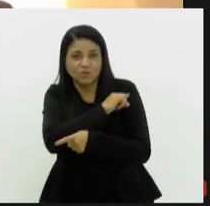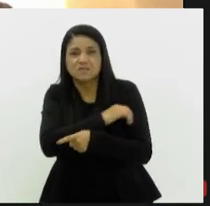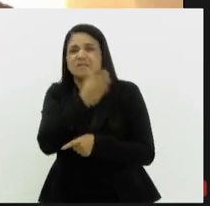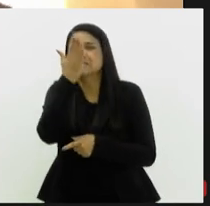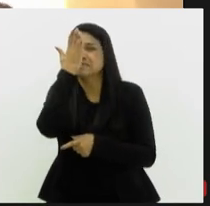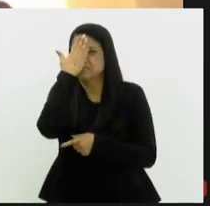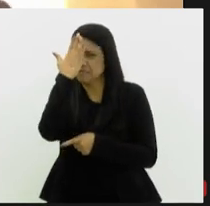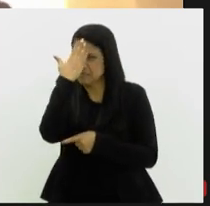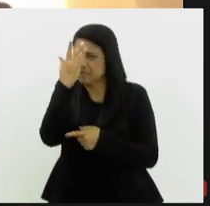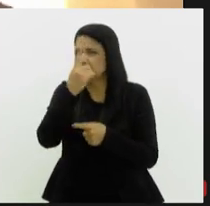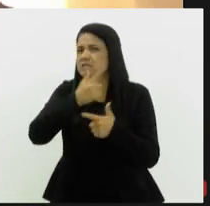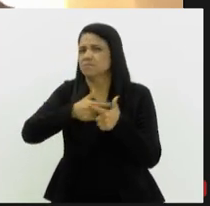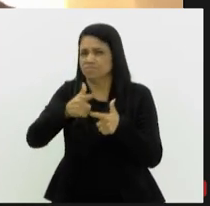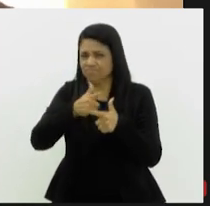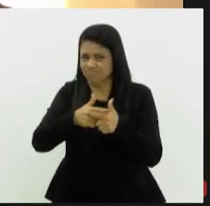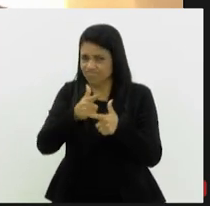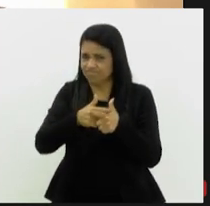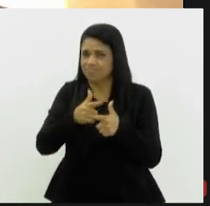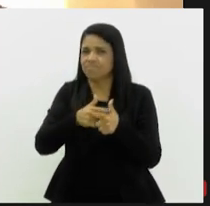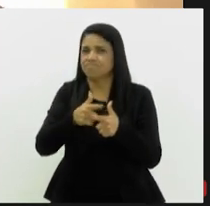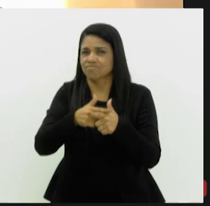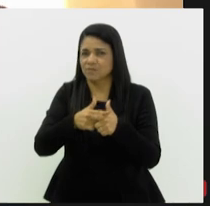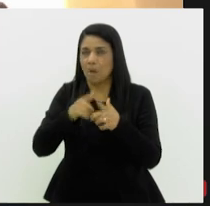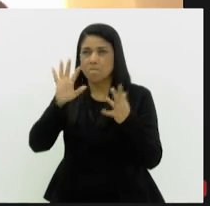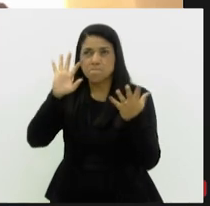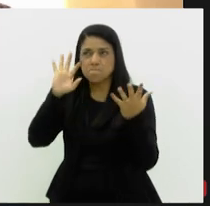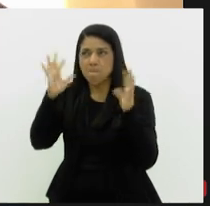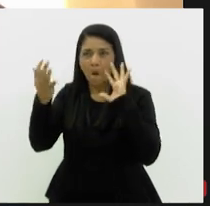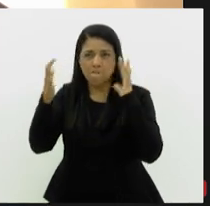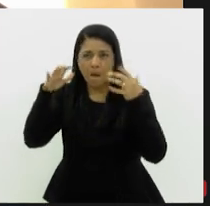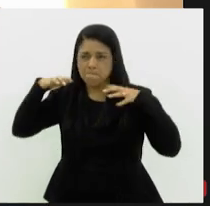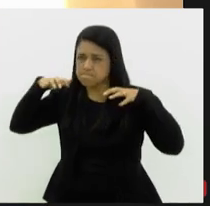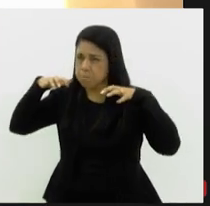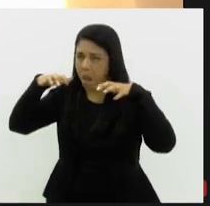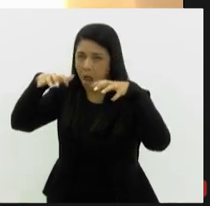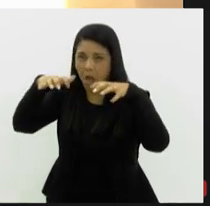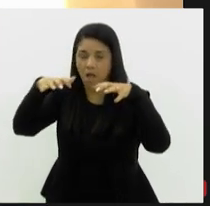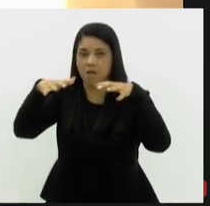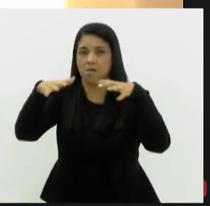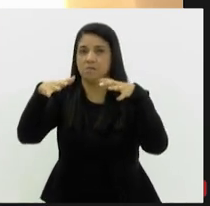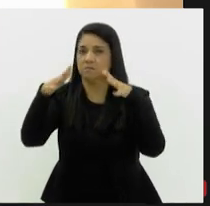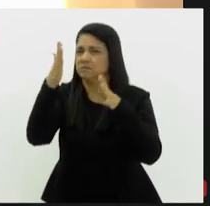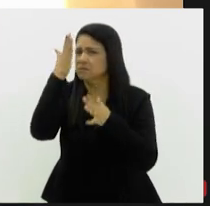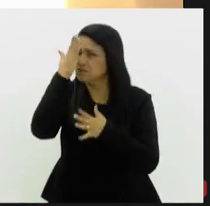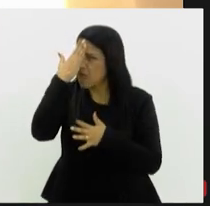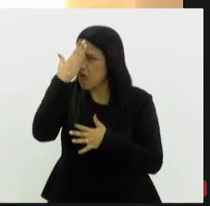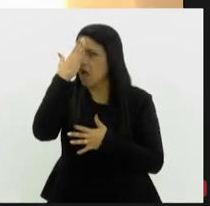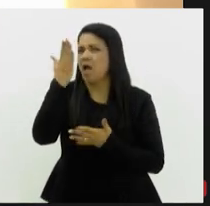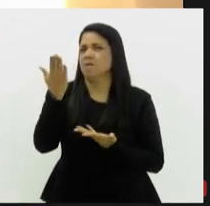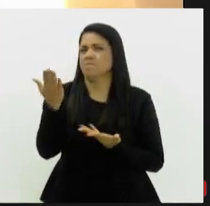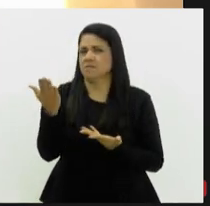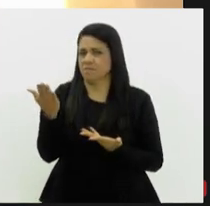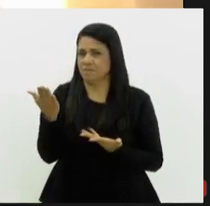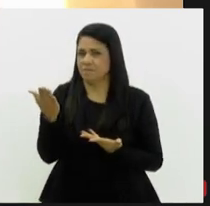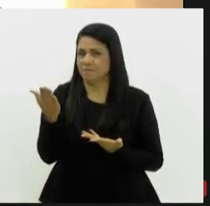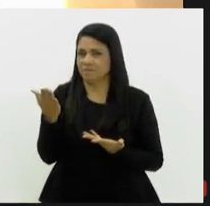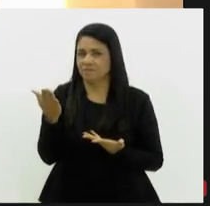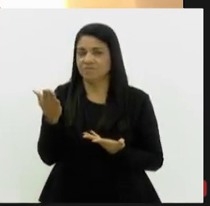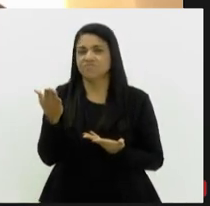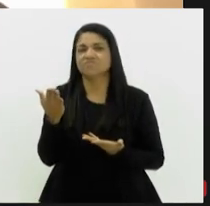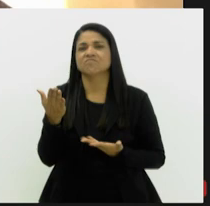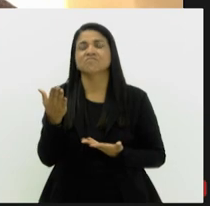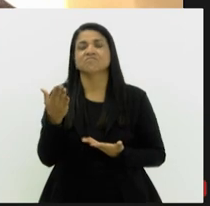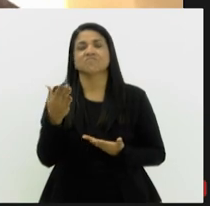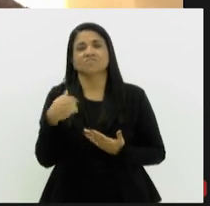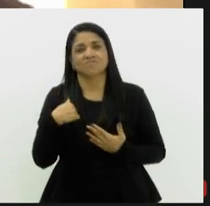ele tem enfrentando as chuvas, a tempestade. Nós sabemos que